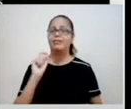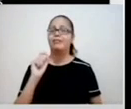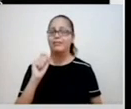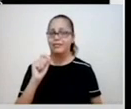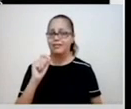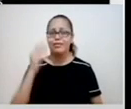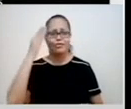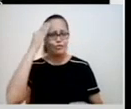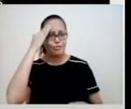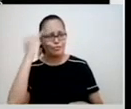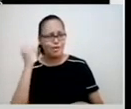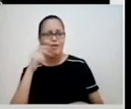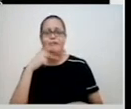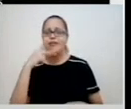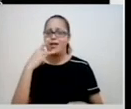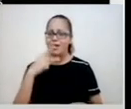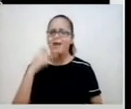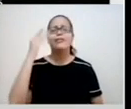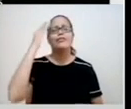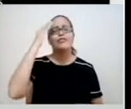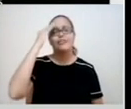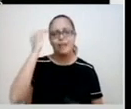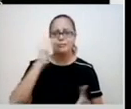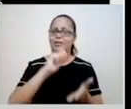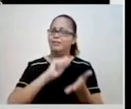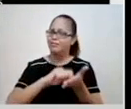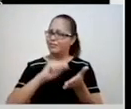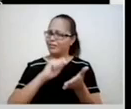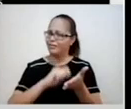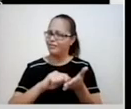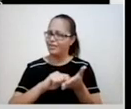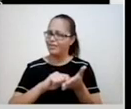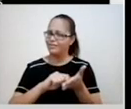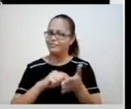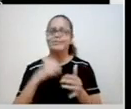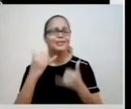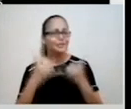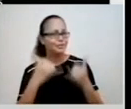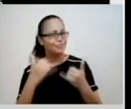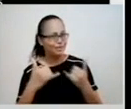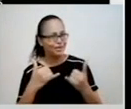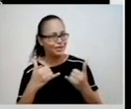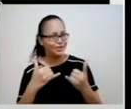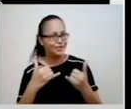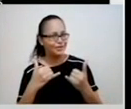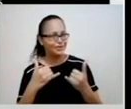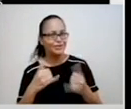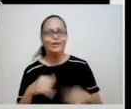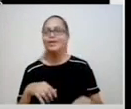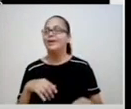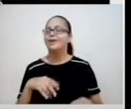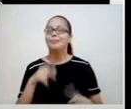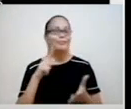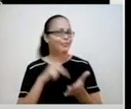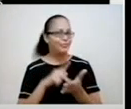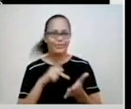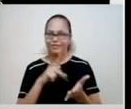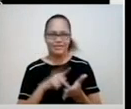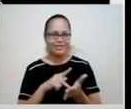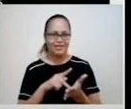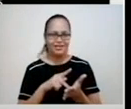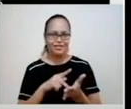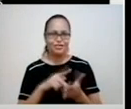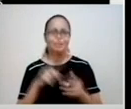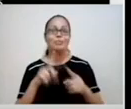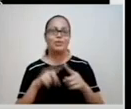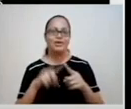sabe escrever. Né? Então, aqui ele brinca, quem souber falar sabe escrever. Não é verdade, porque ele tentou escrever exatamente